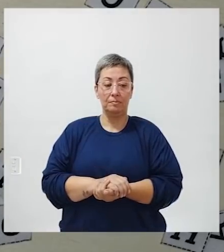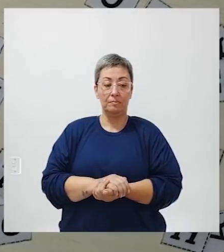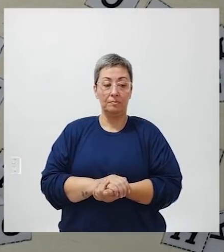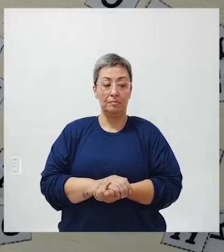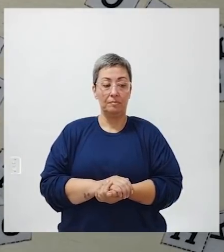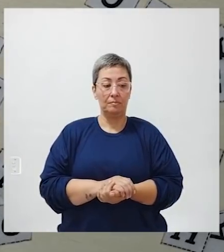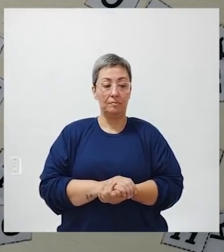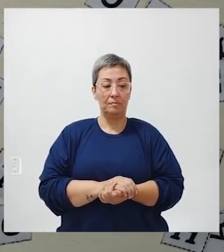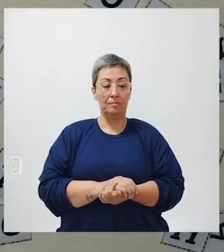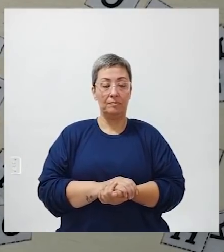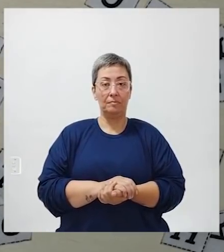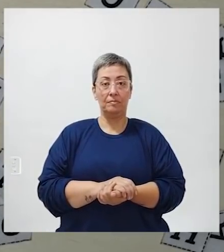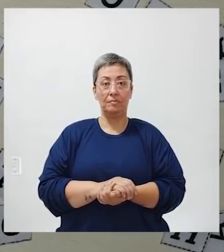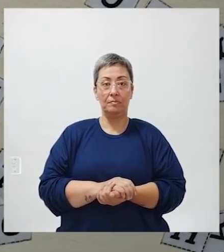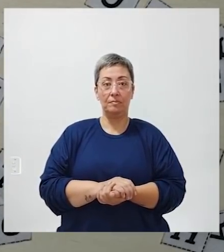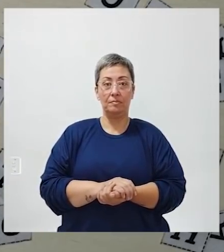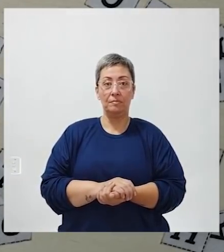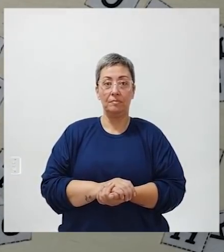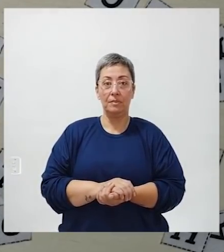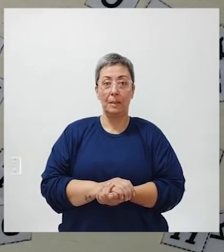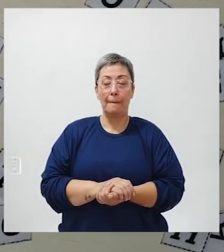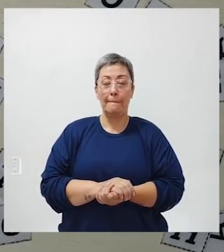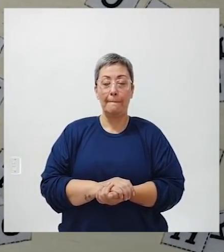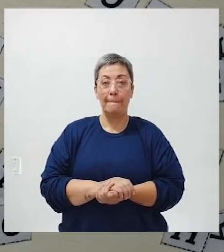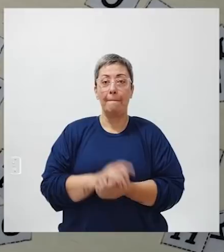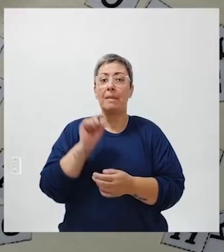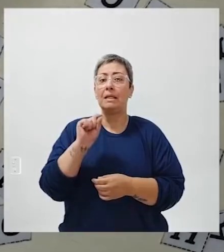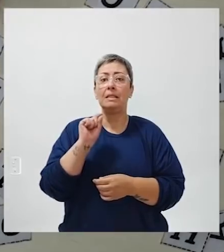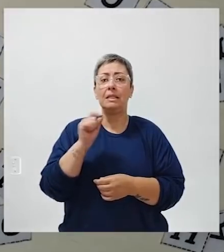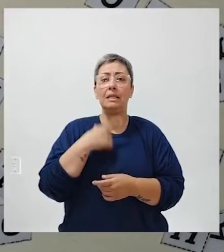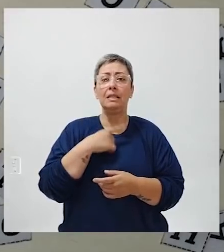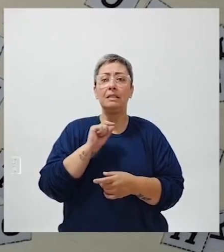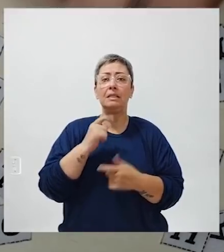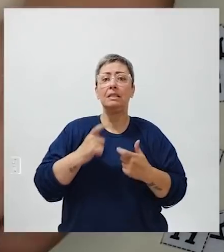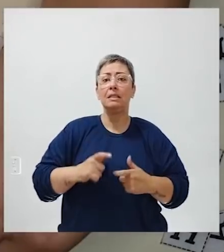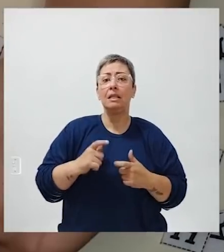Mamãe, olha qual outro desenho. Quem é esse que tá aí